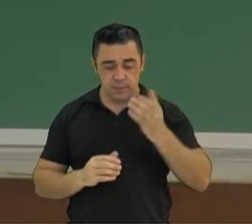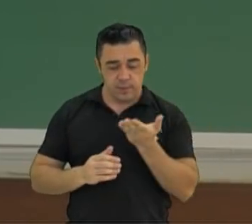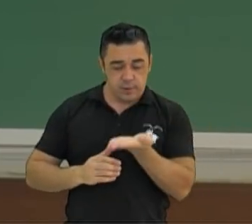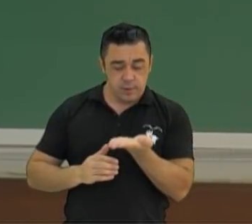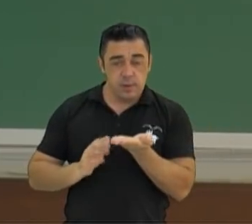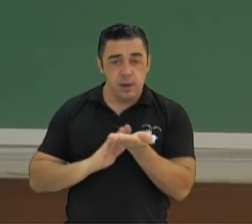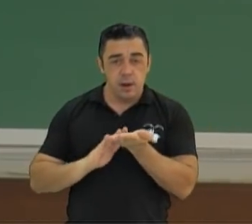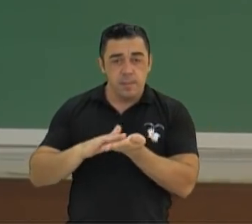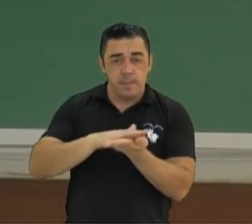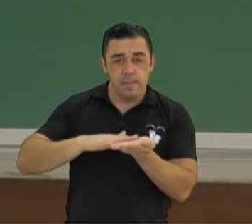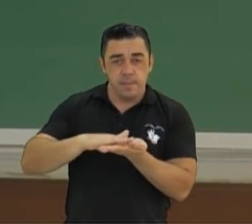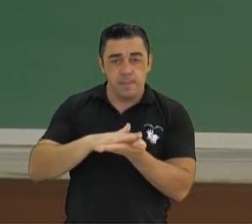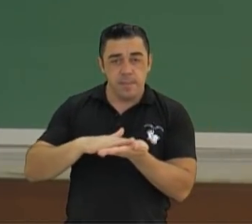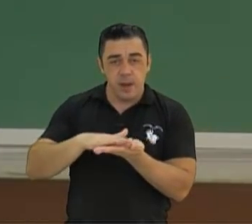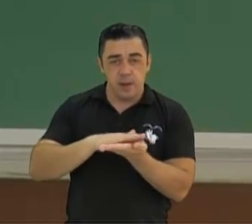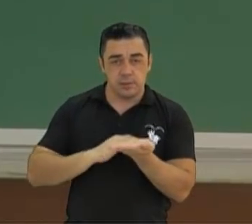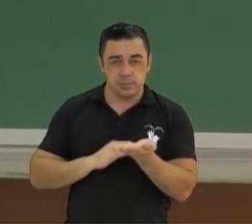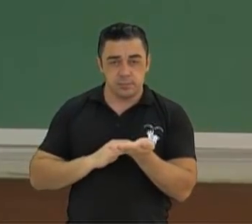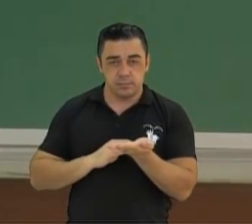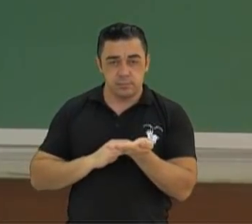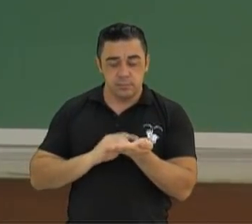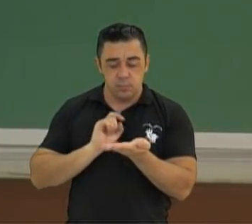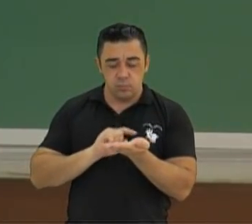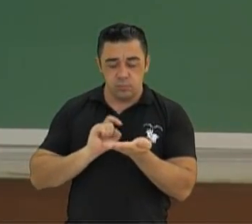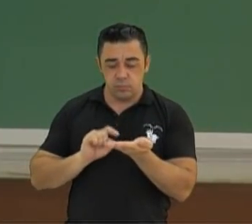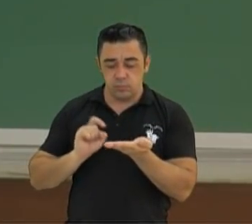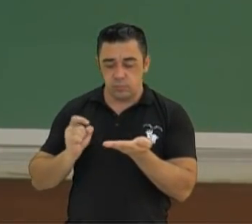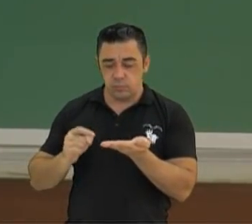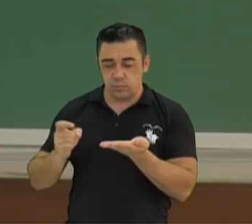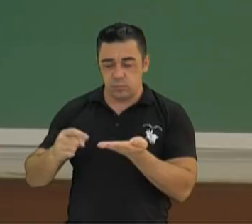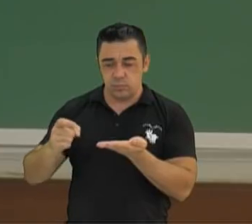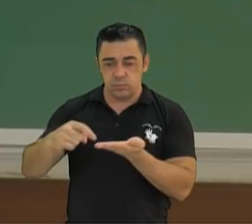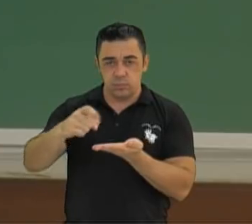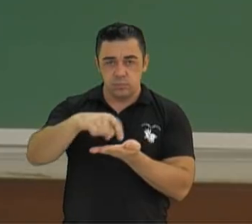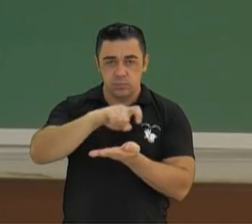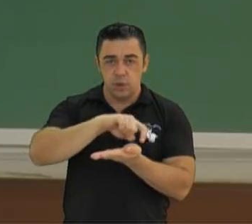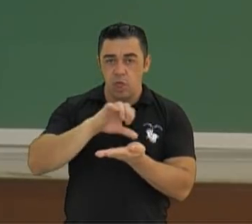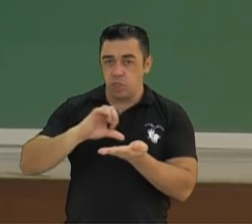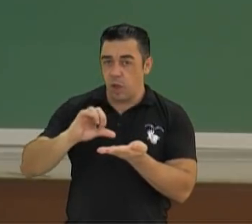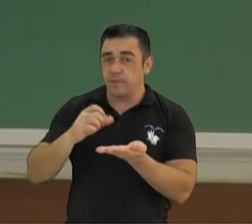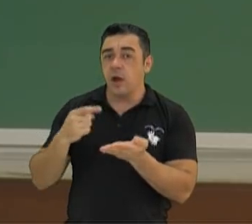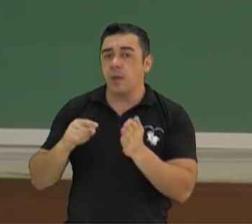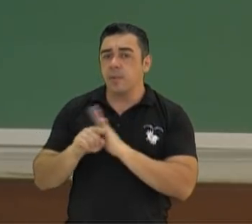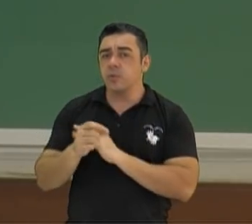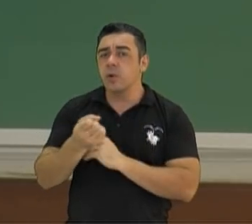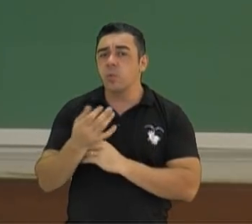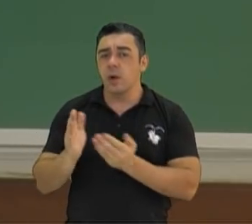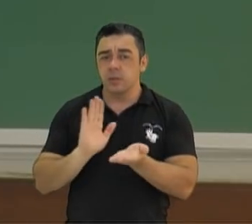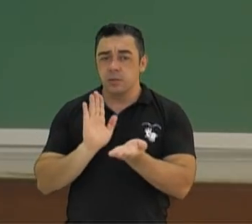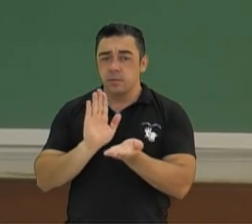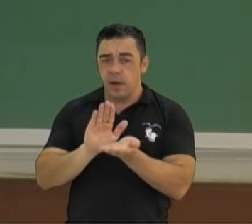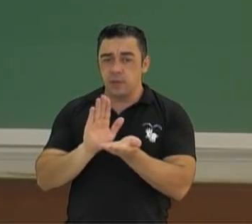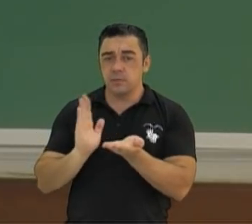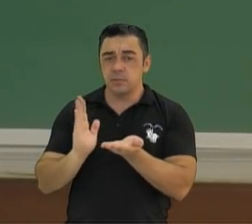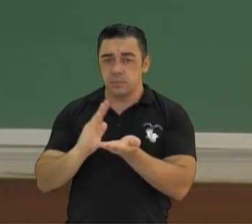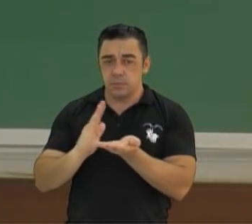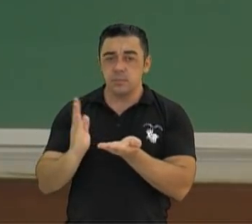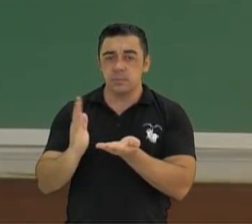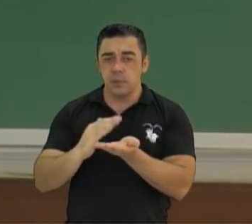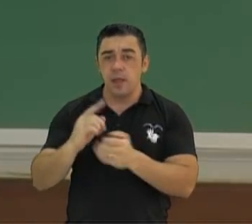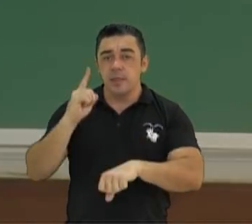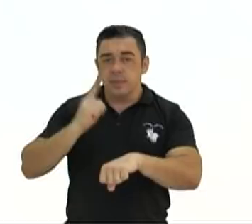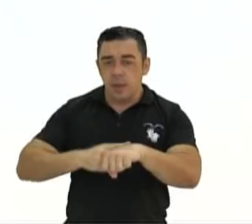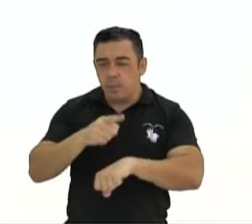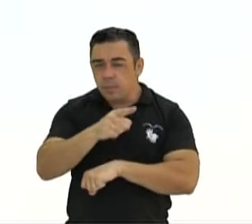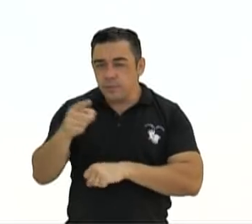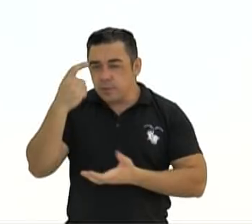vão estar na base. Se eu tenho 9 vértices na base, quantas faces laterais eu vou ter? Mais um tempinho para